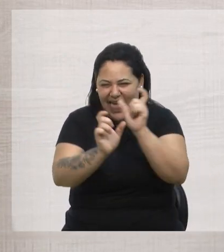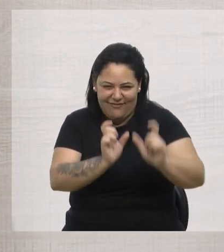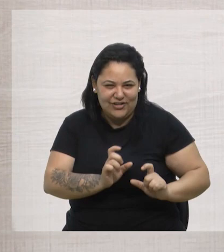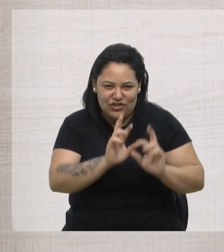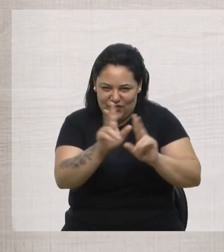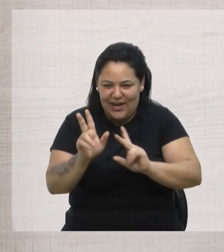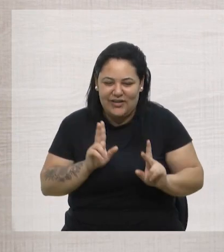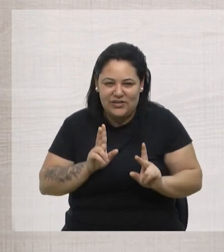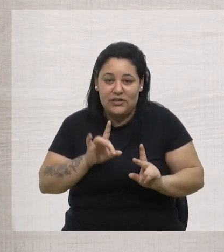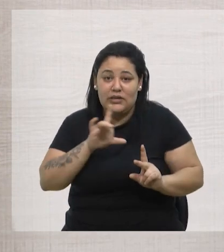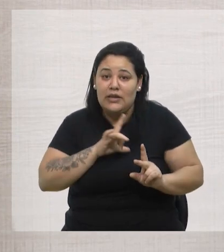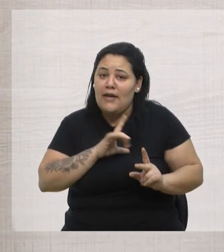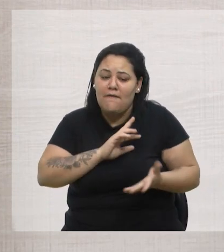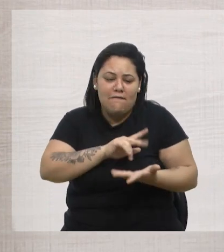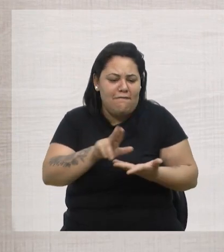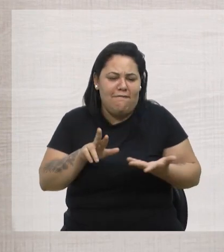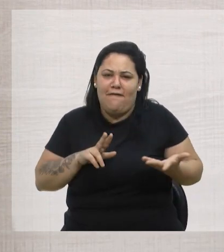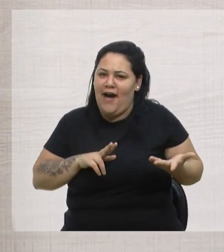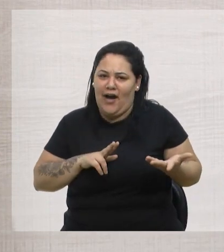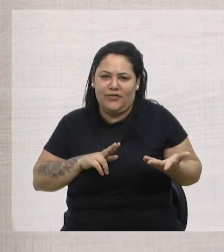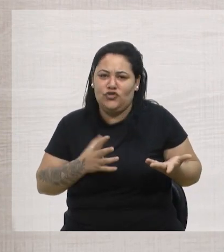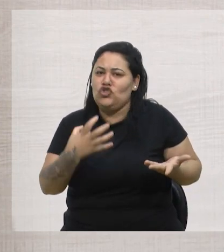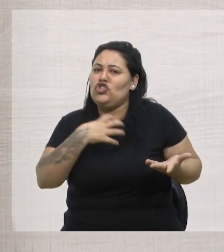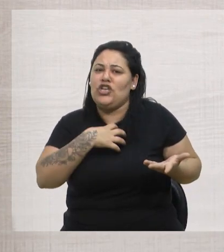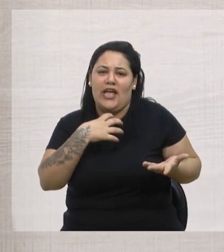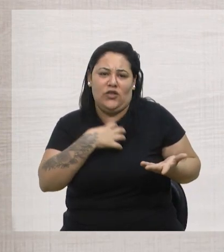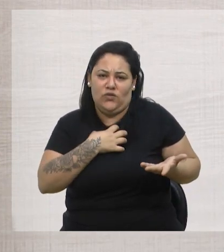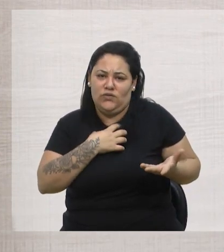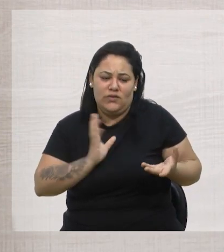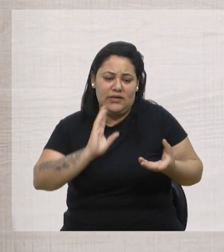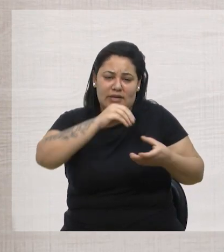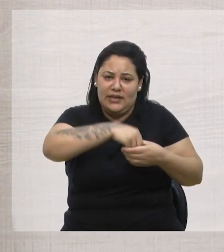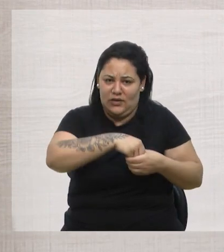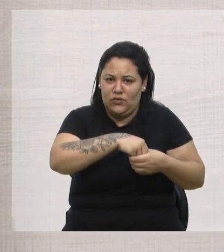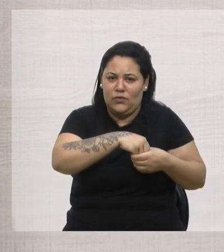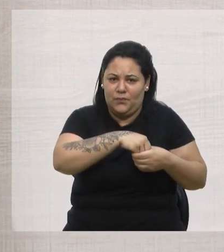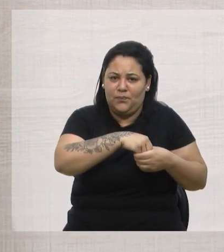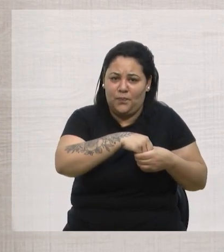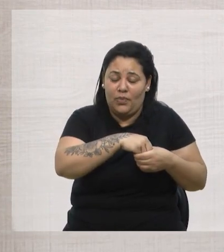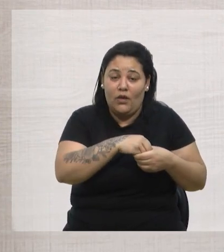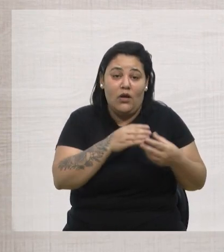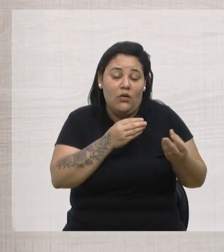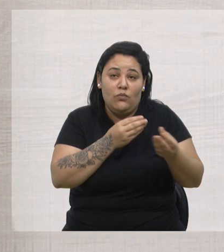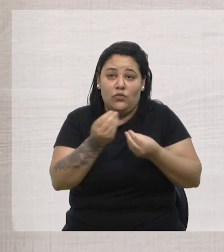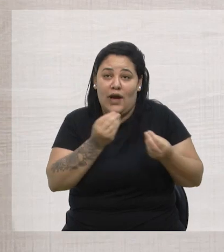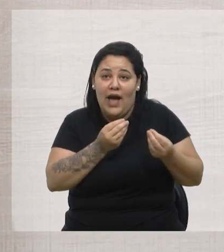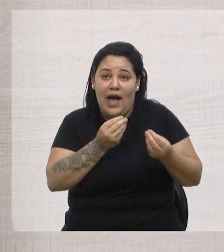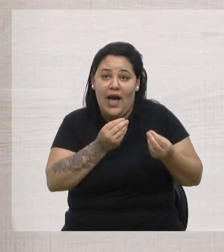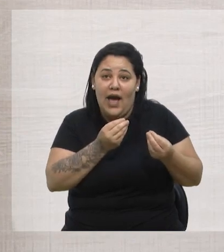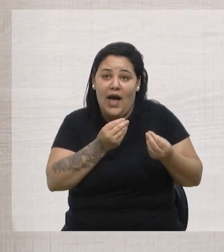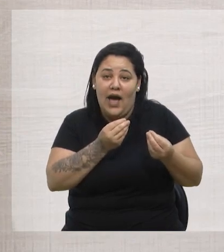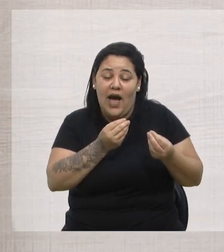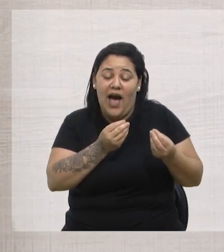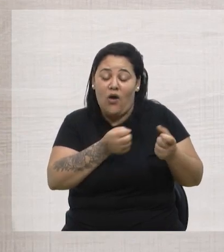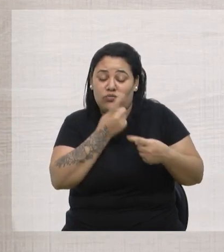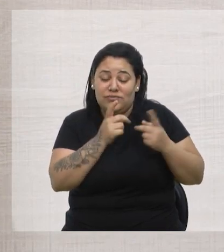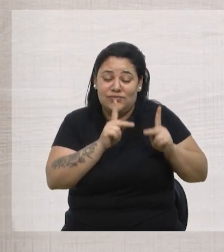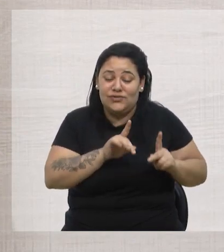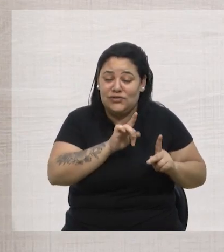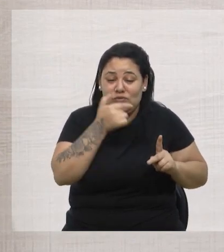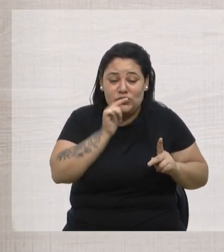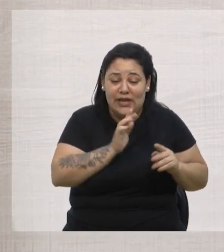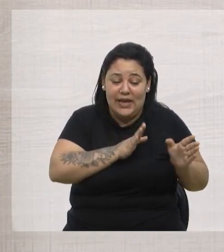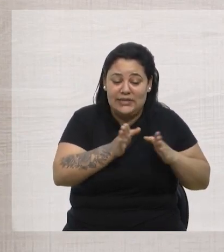E tem diversos gêneros dentro dos quadrinhos. Muitos desses quadrinhos acabam não chegando ao